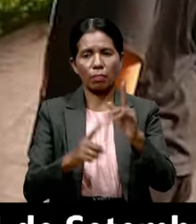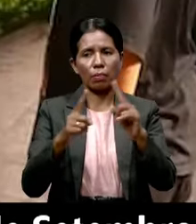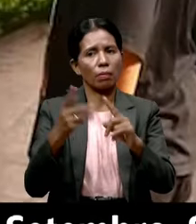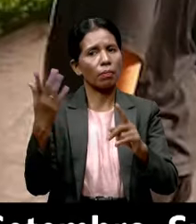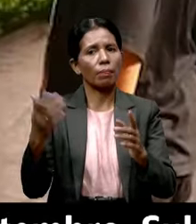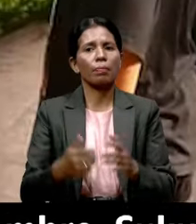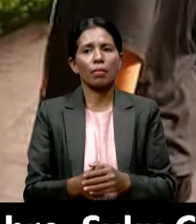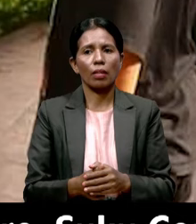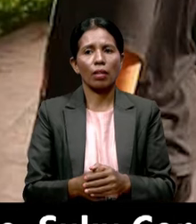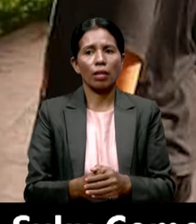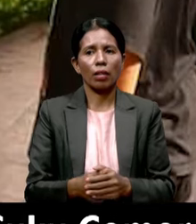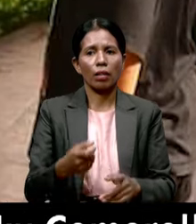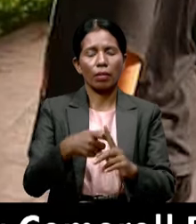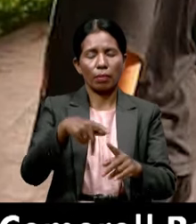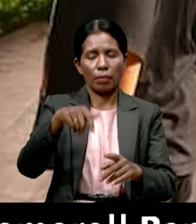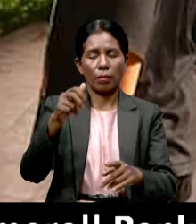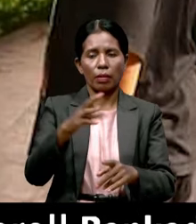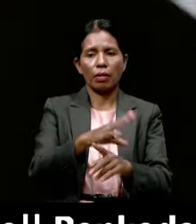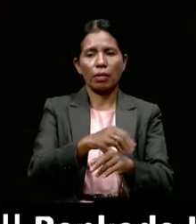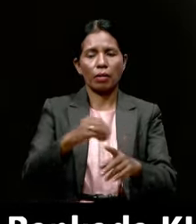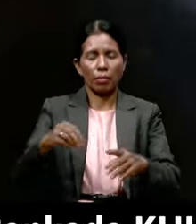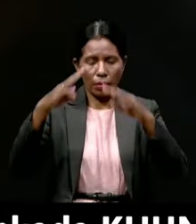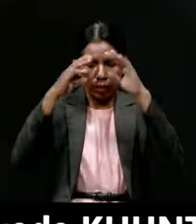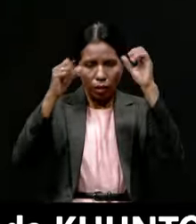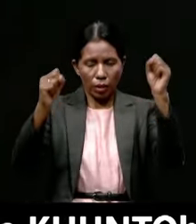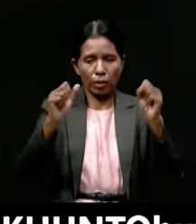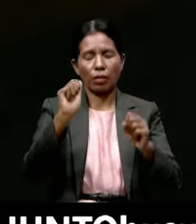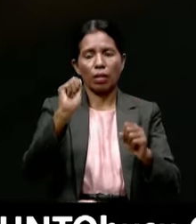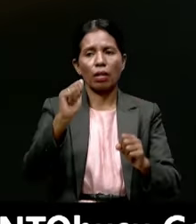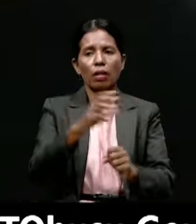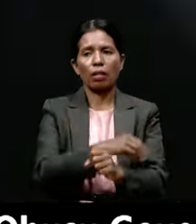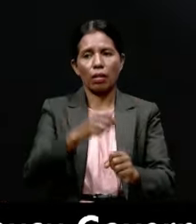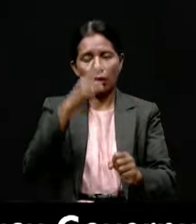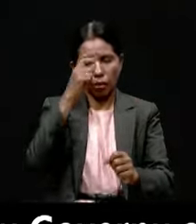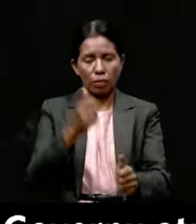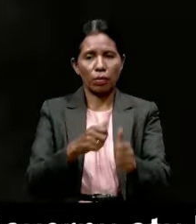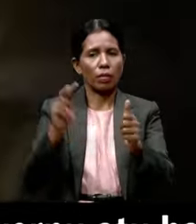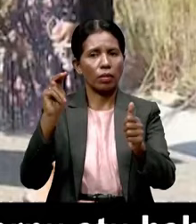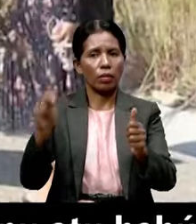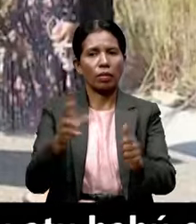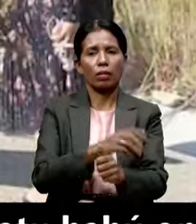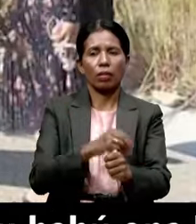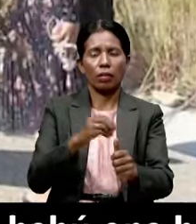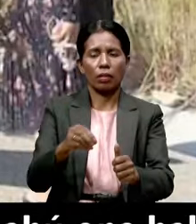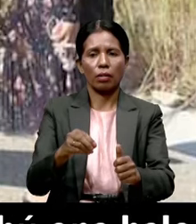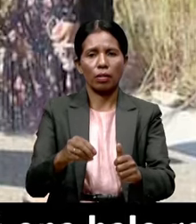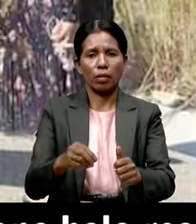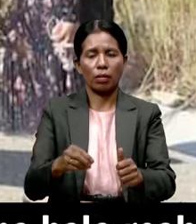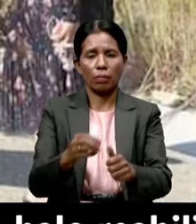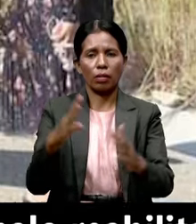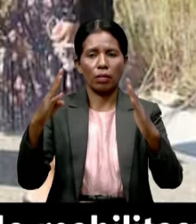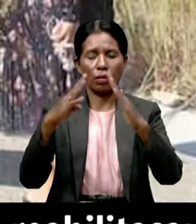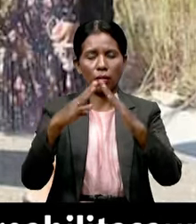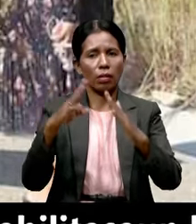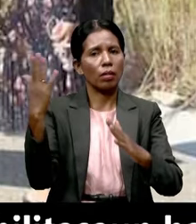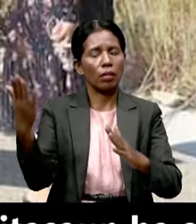Enquanto Rai refere fangusi ex-presidente Reua Arsenio Bano, tamba tuirnia investimento ba residência